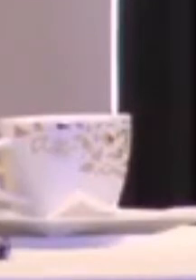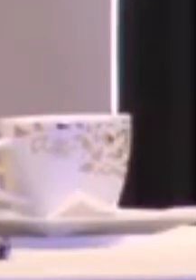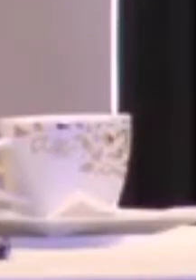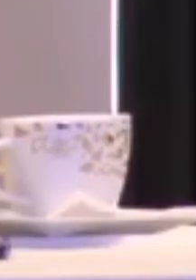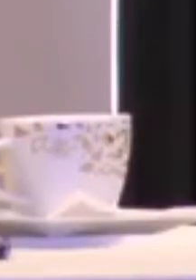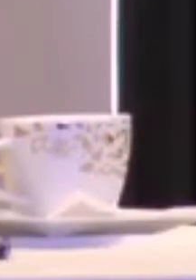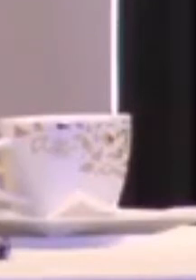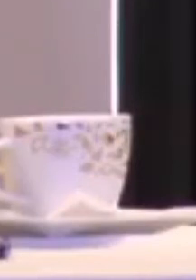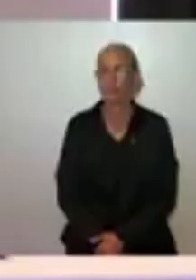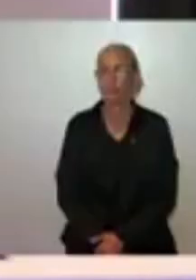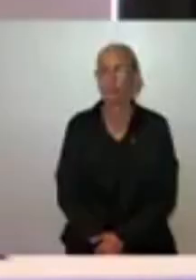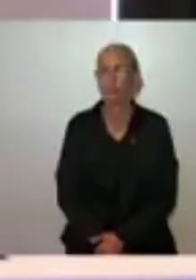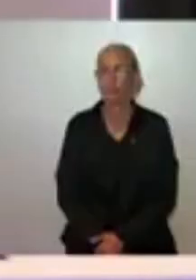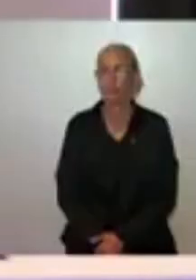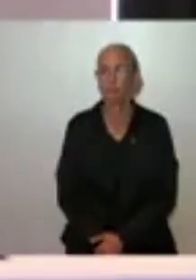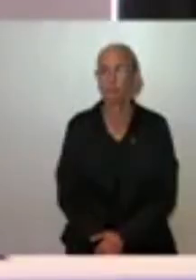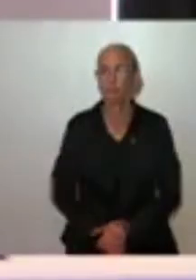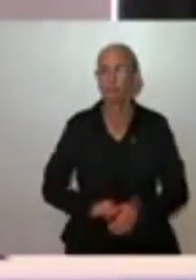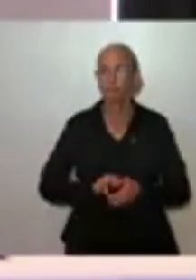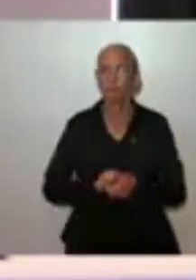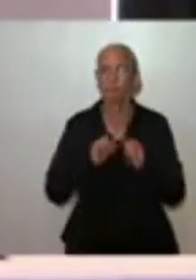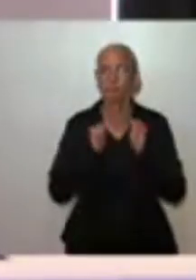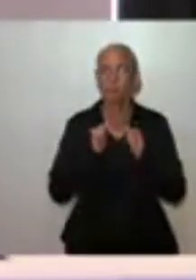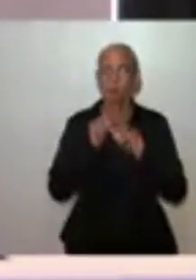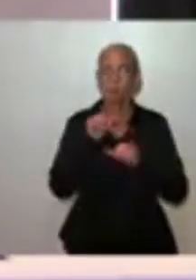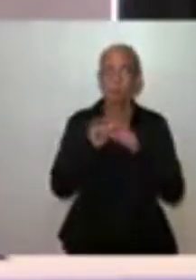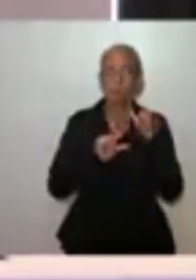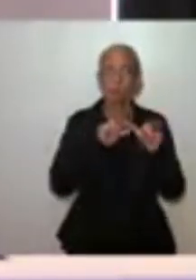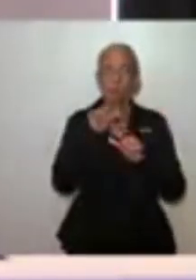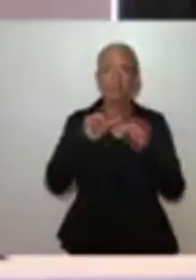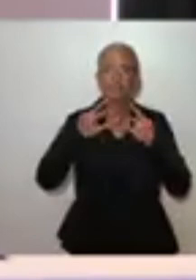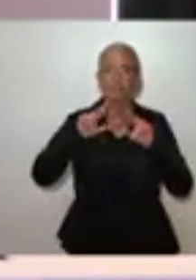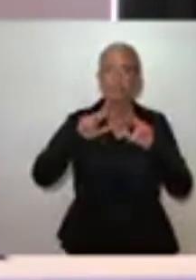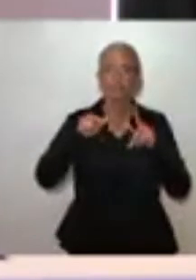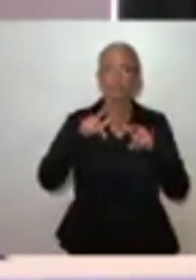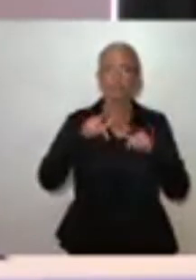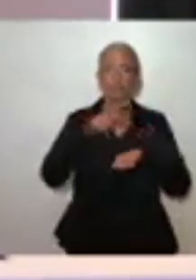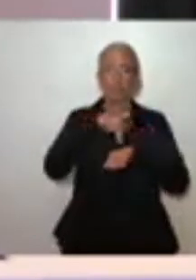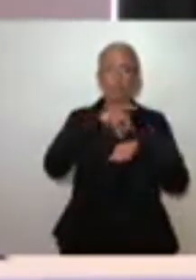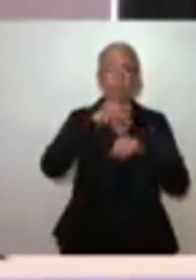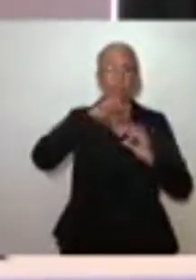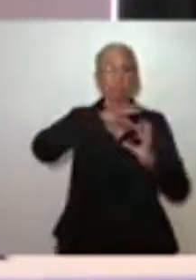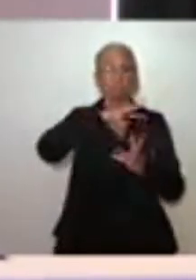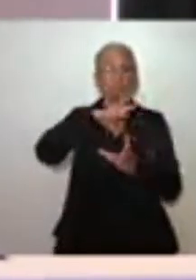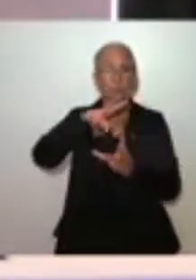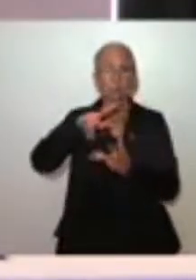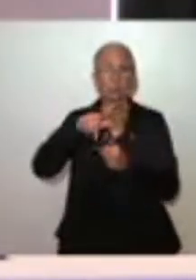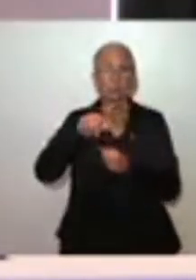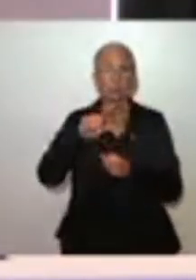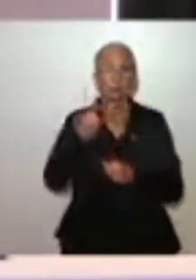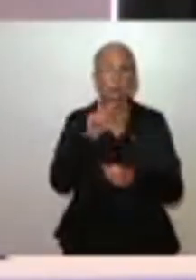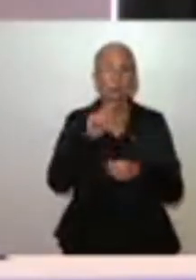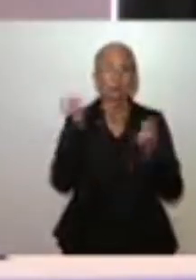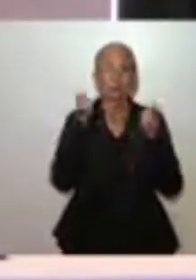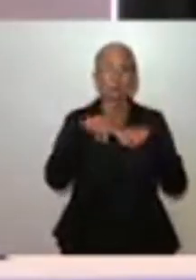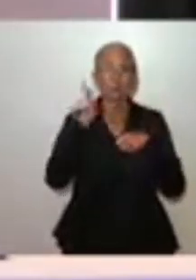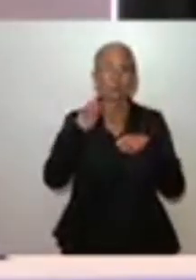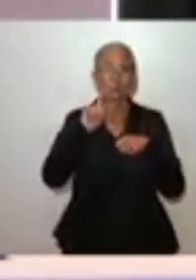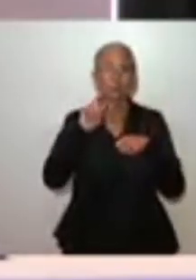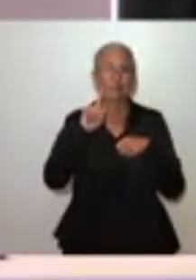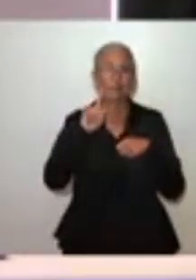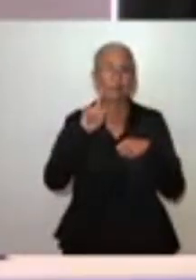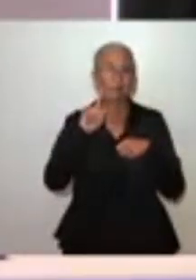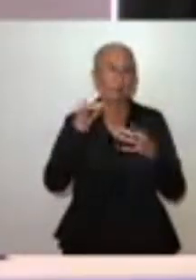bom para fazer diferença para o país e para o mundo e não precisa ser uma coisa